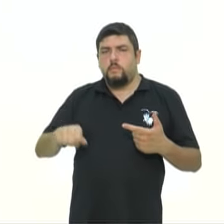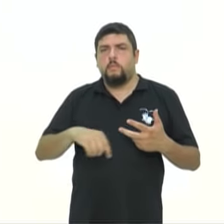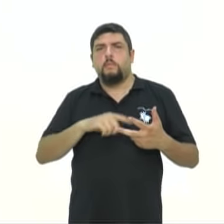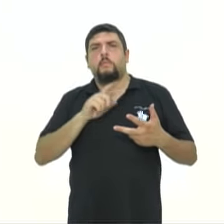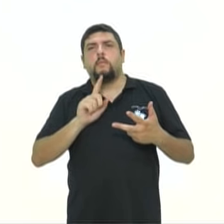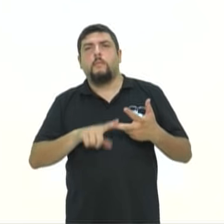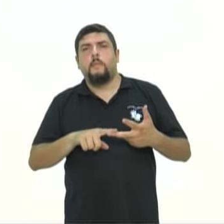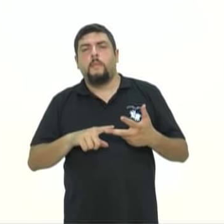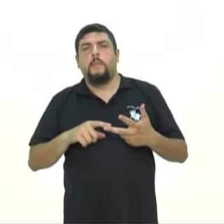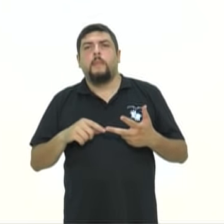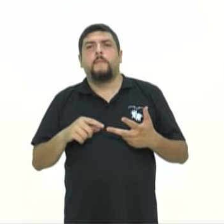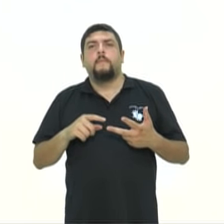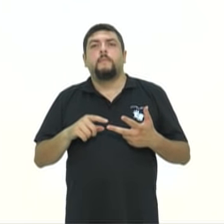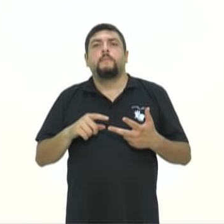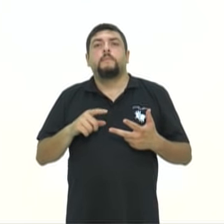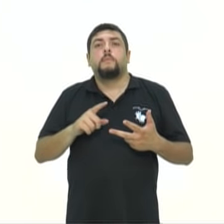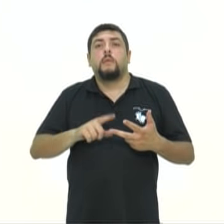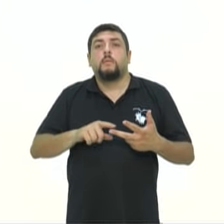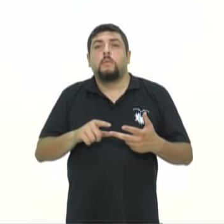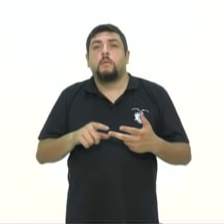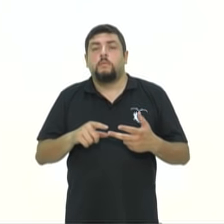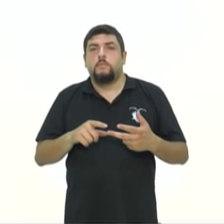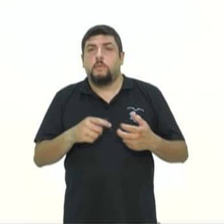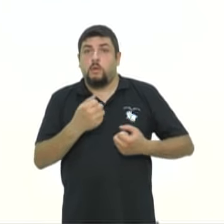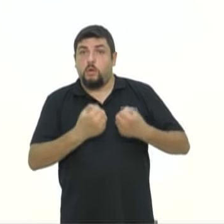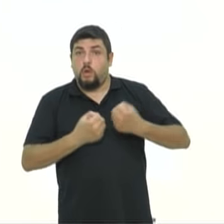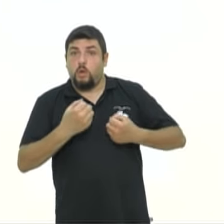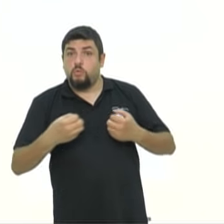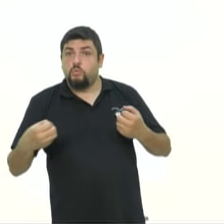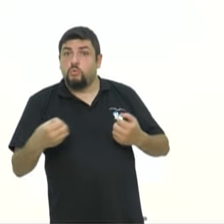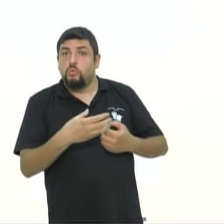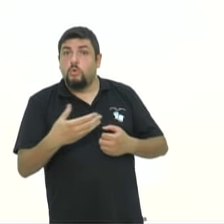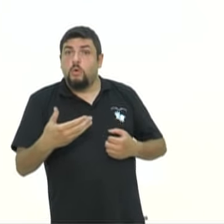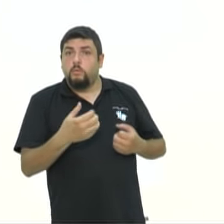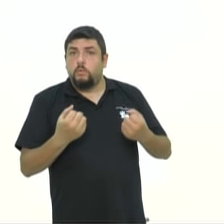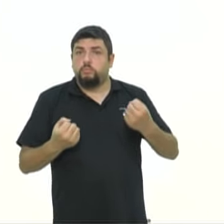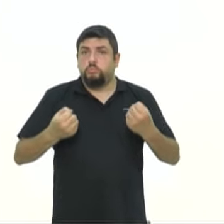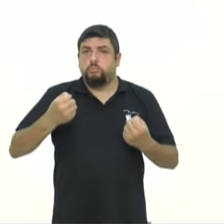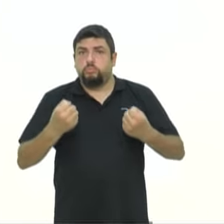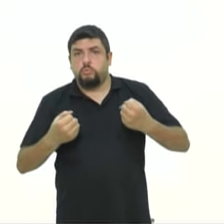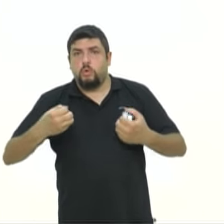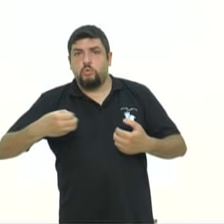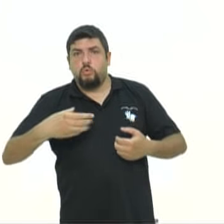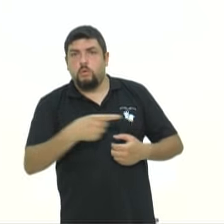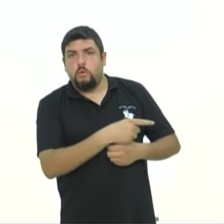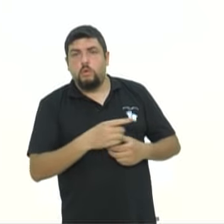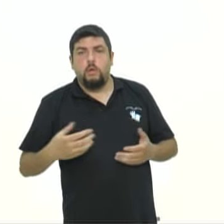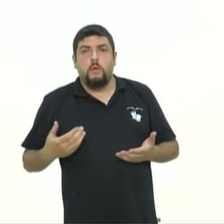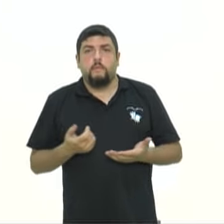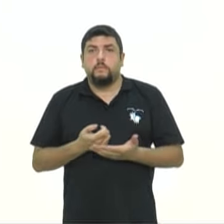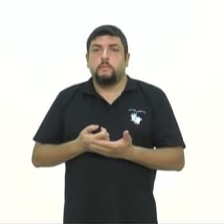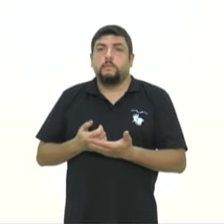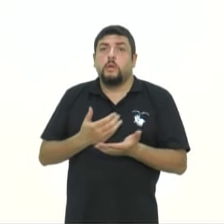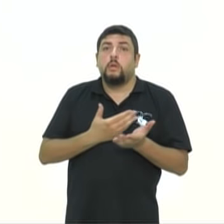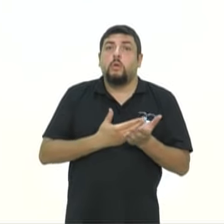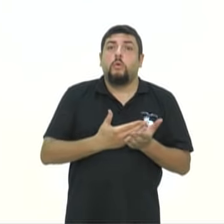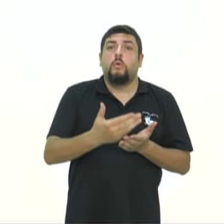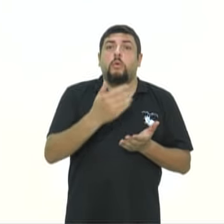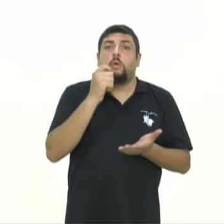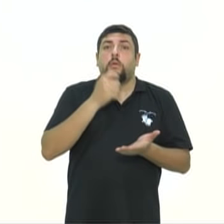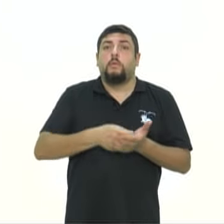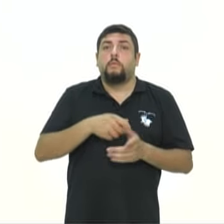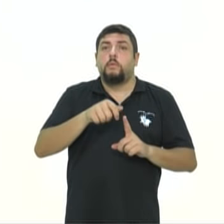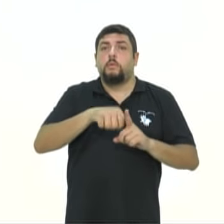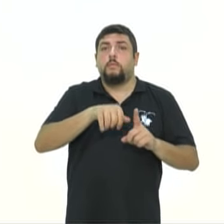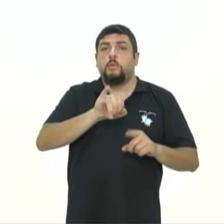sobre o carro da pessoa, né? E um carro novo, que ele começa a pagar em janeiro. Quer dizer, ele está cheio de